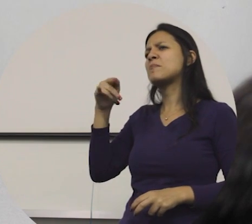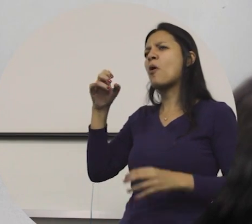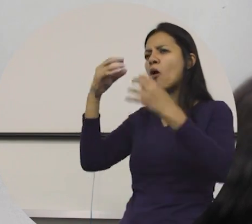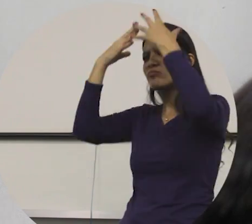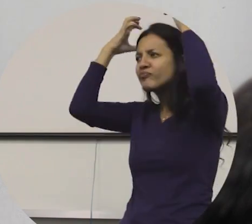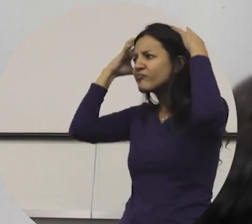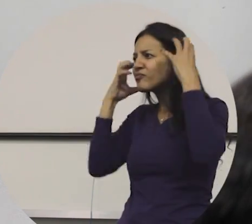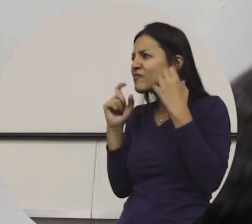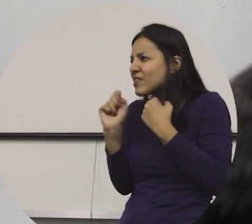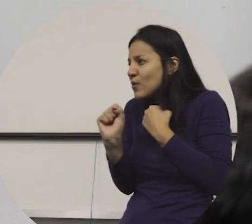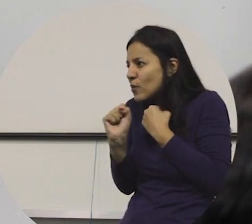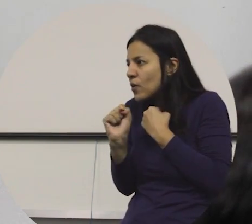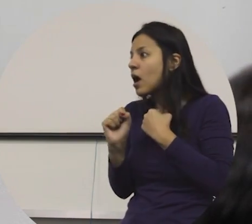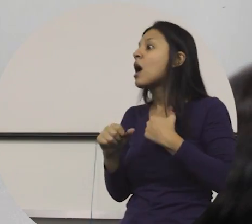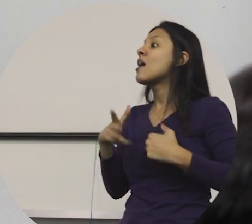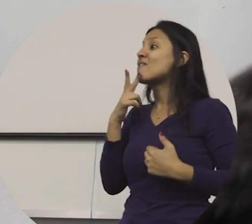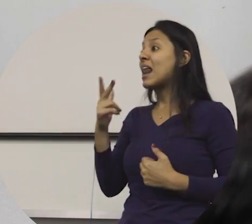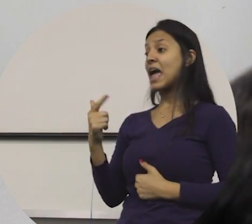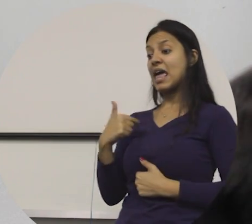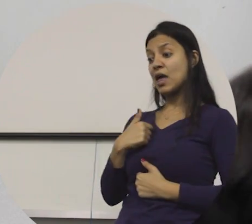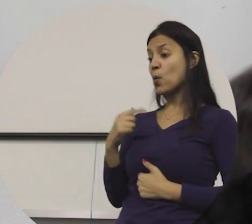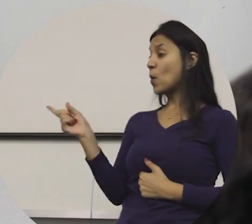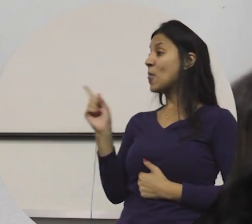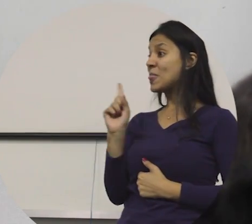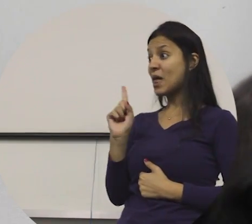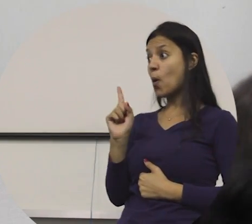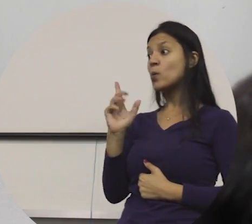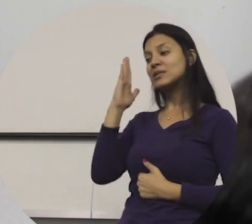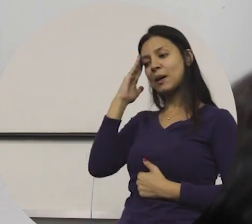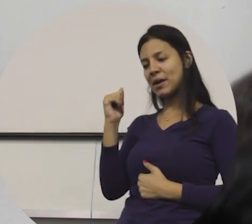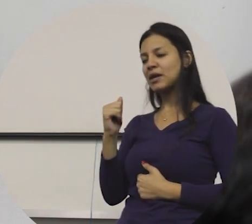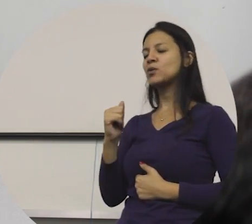eu sabendo estou disso, é uma palavra só para falar eu não sei.